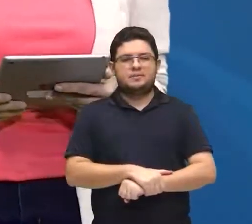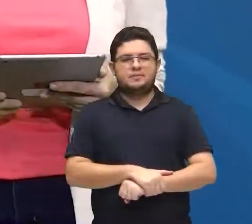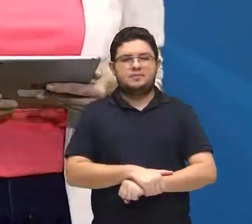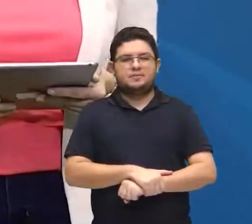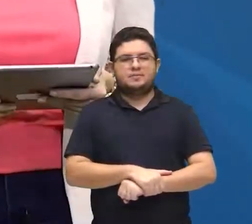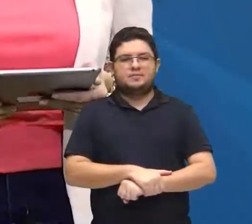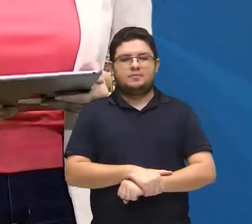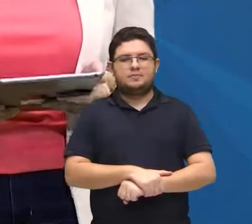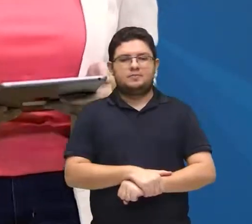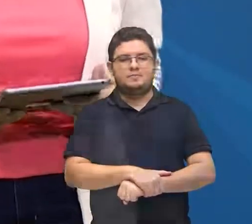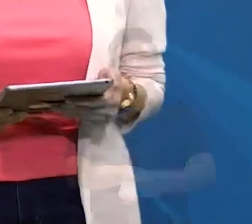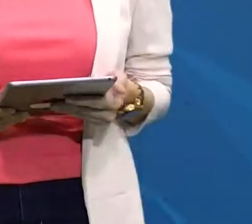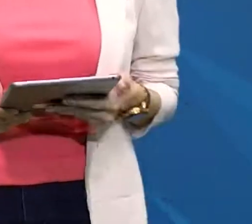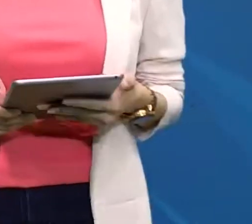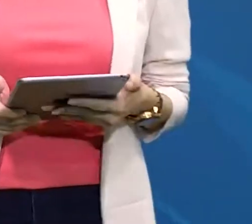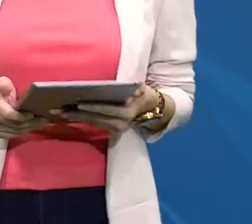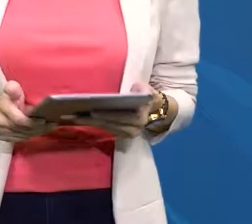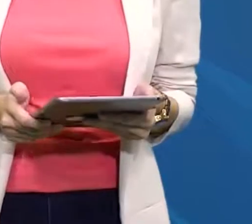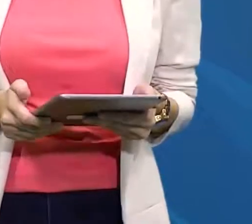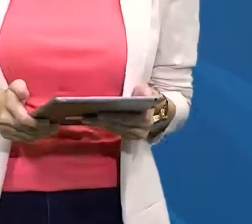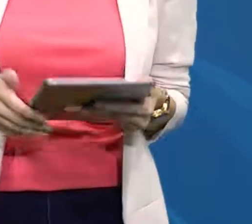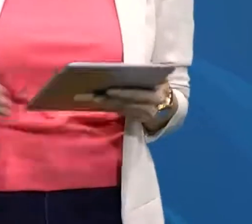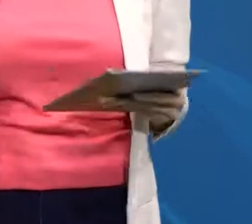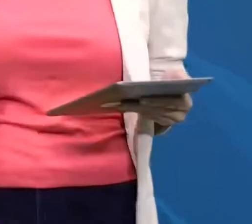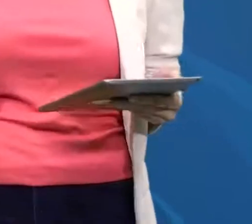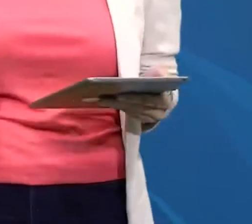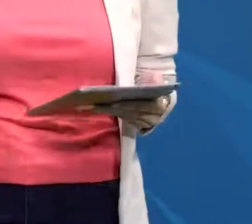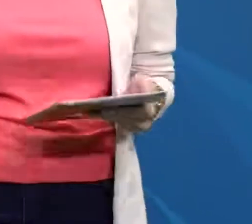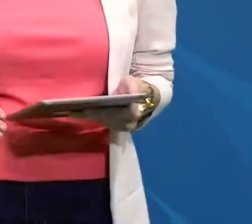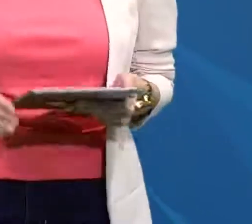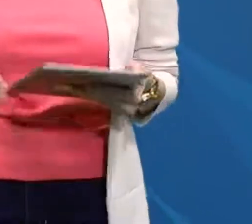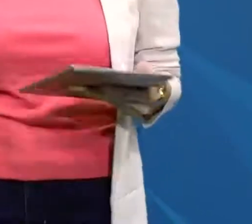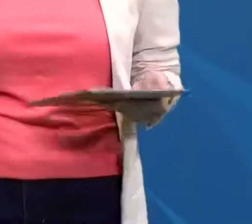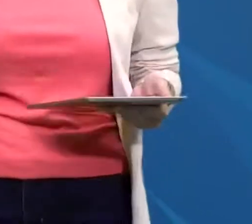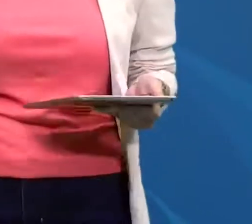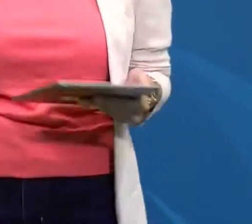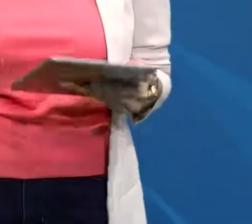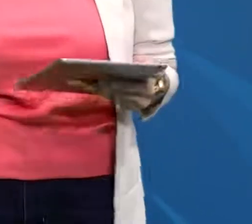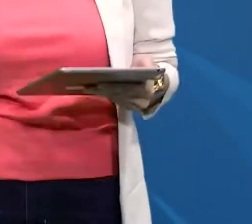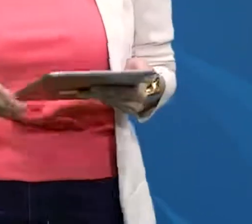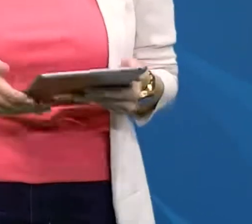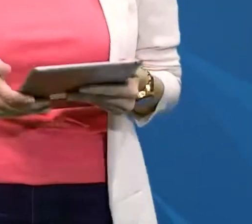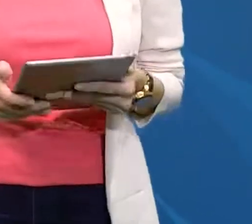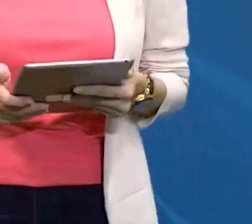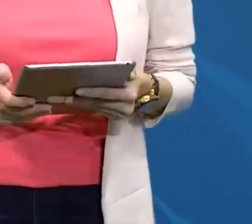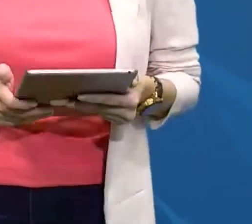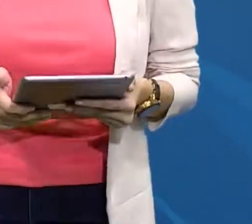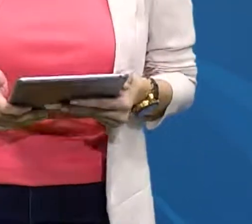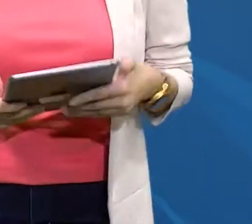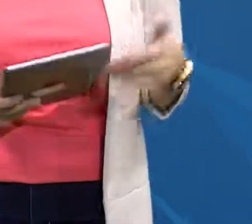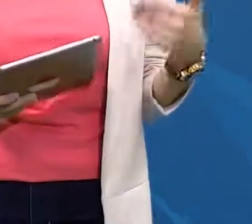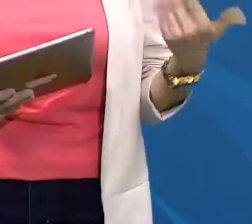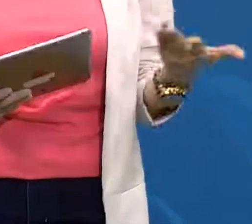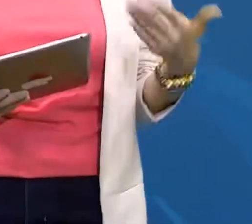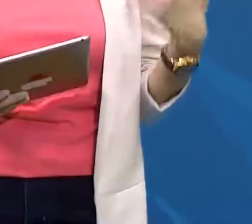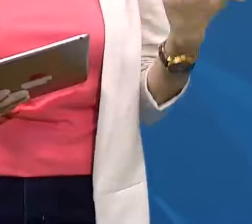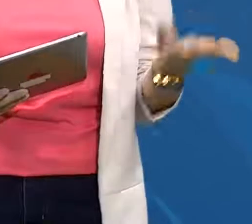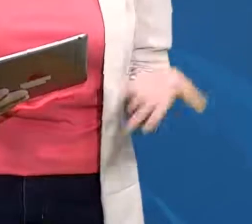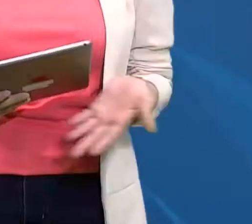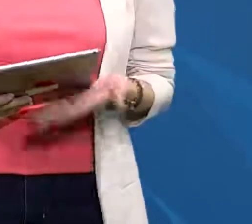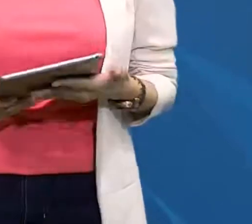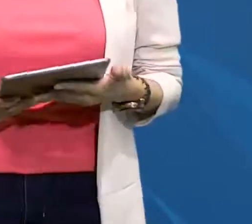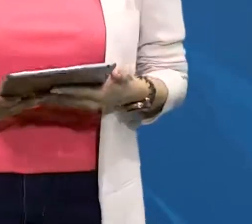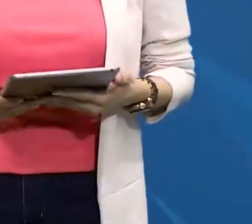lá? Sátira ou paródia, às vezes a gente tem muito na internet, né, músicas, as paródias, né, sem